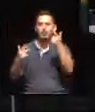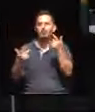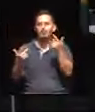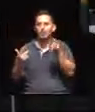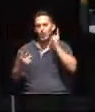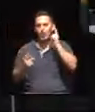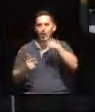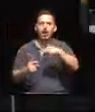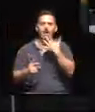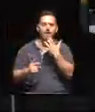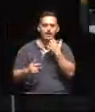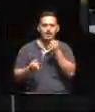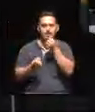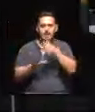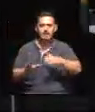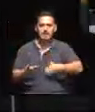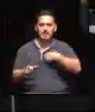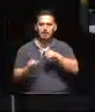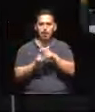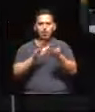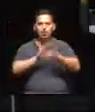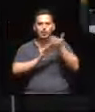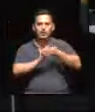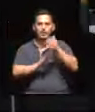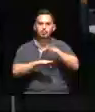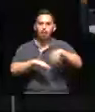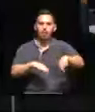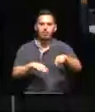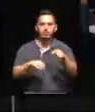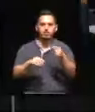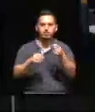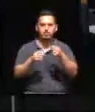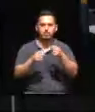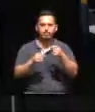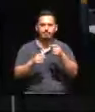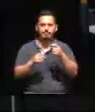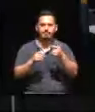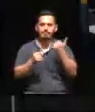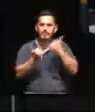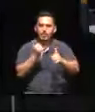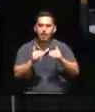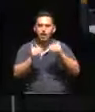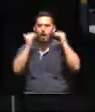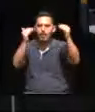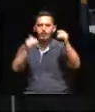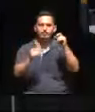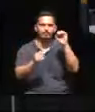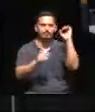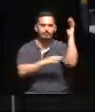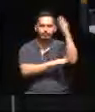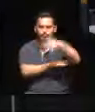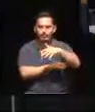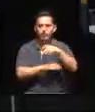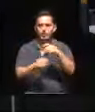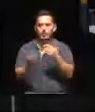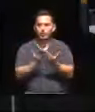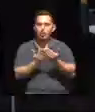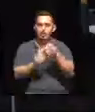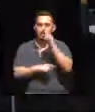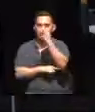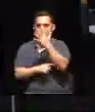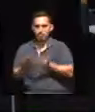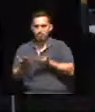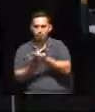e receamos que se perca o sentido de urgência devido à iminência de queda com os estudos que o PAN propõe, mesmo numa situação